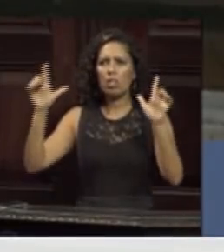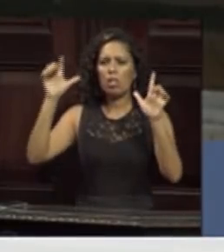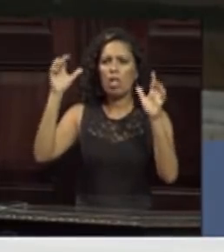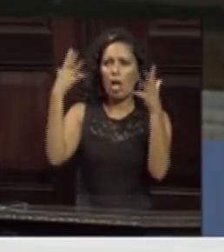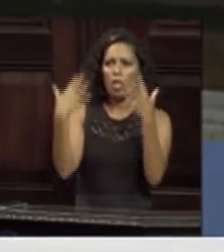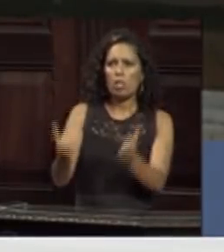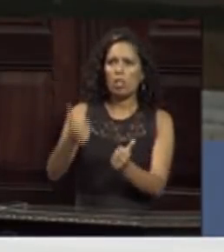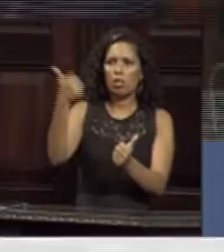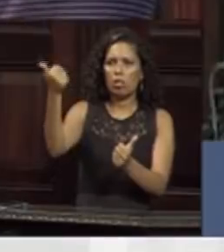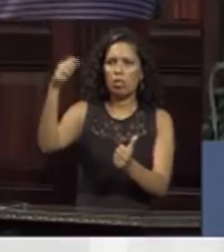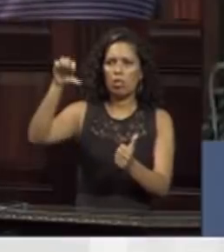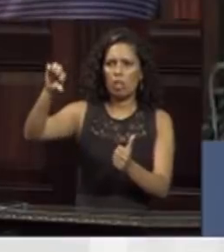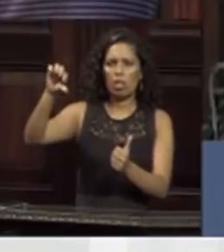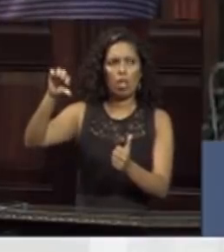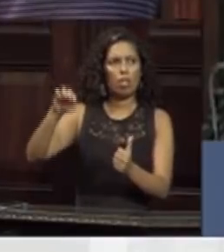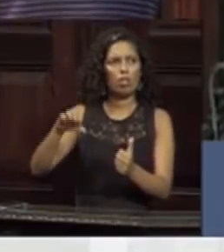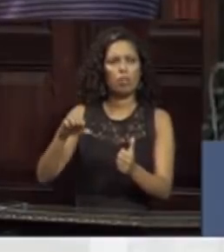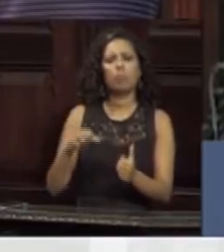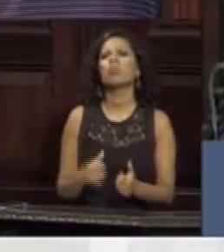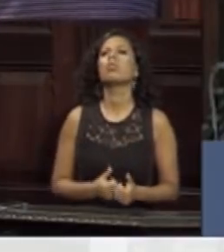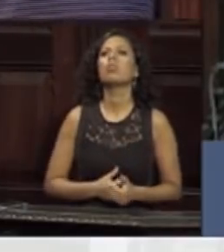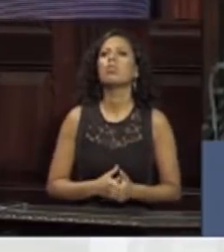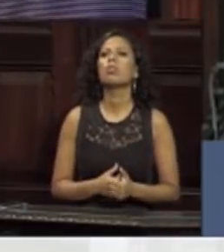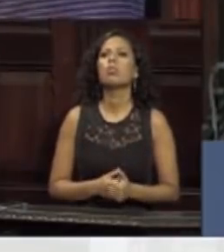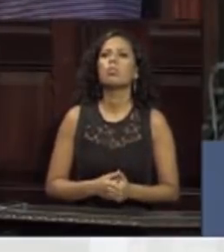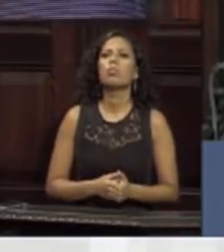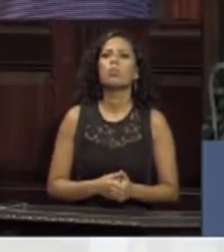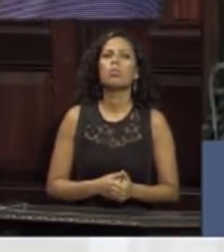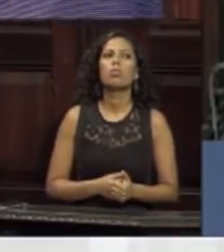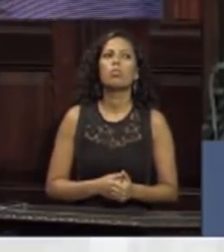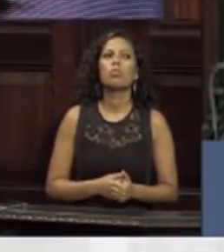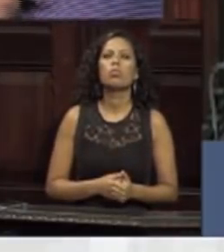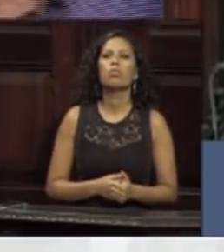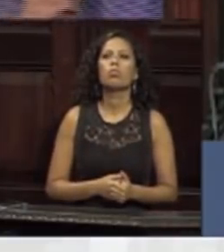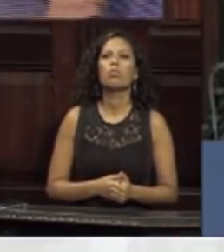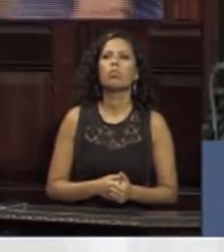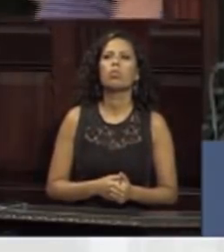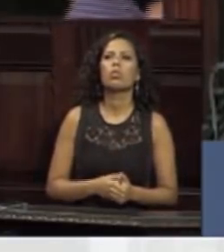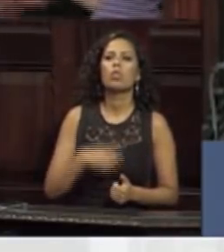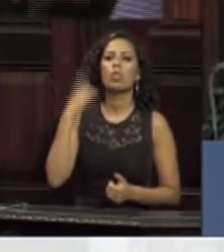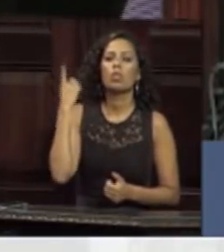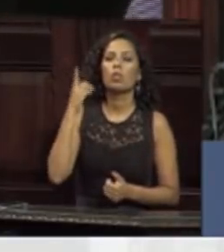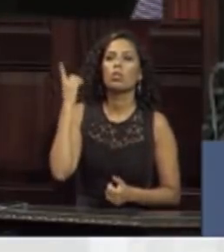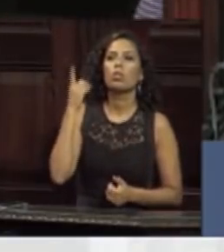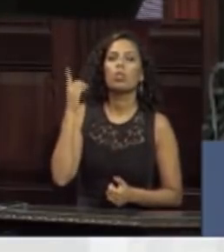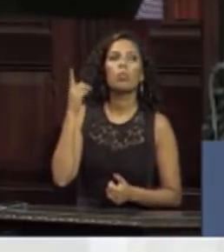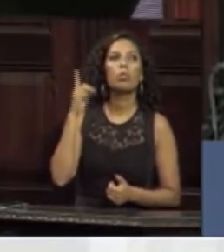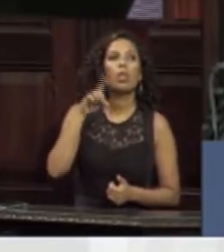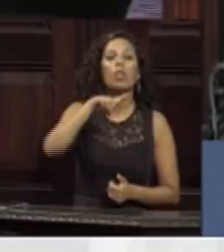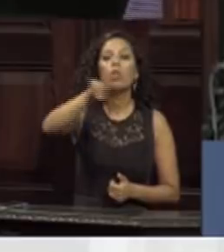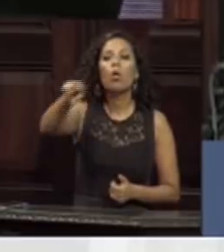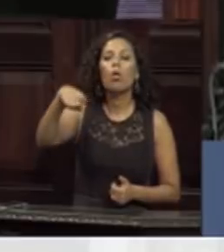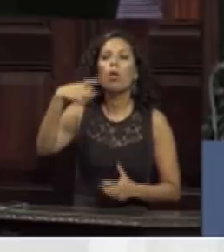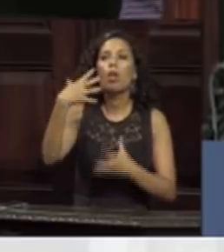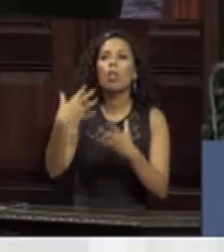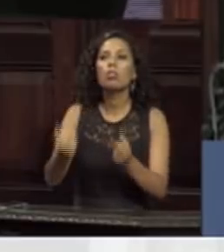Zeidan, presente, vai votar sim. Deputada Zeidan vota sim.